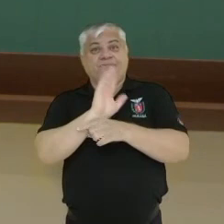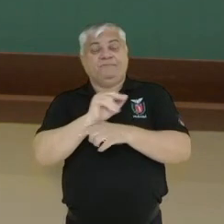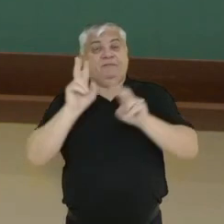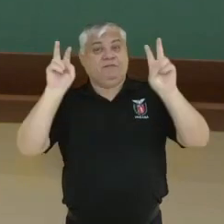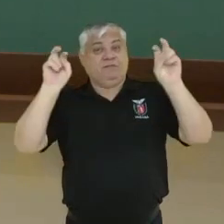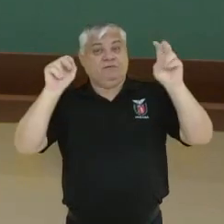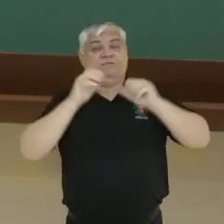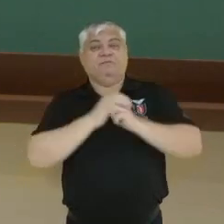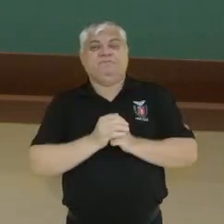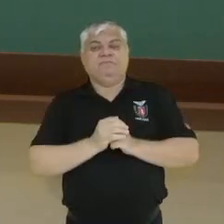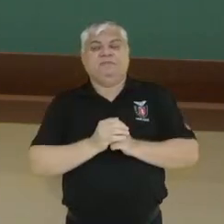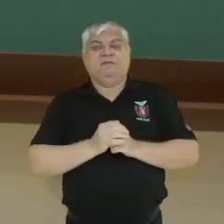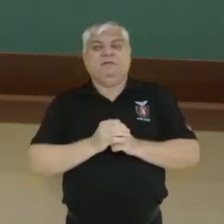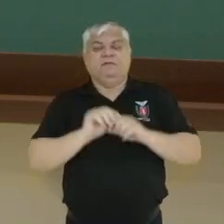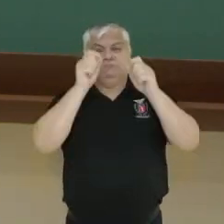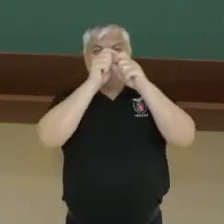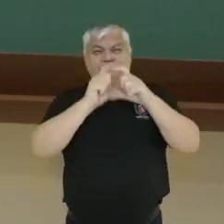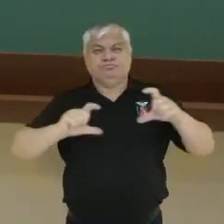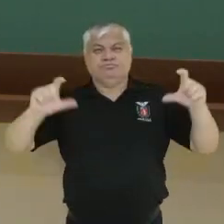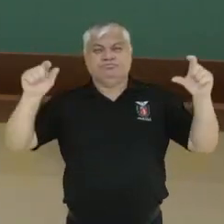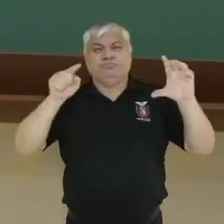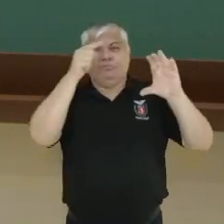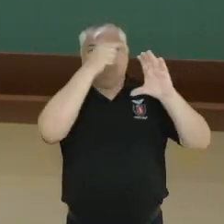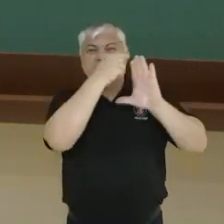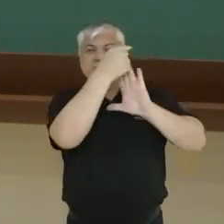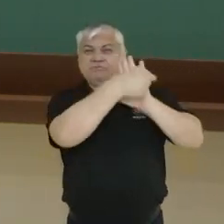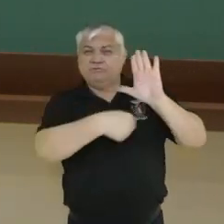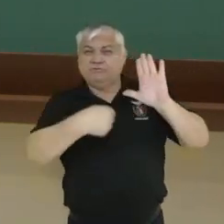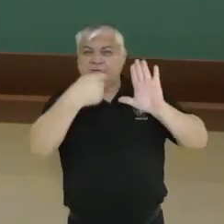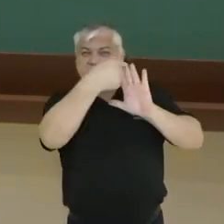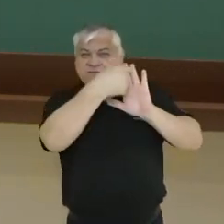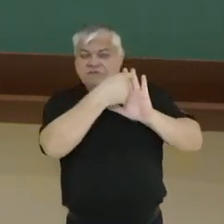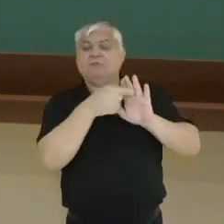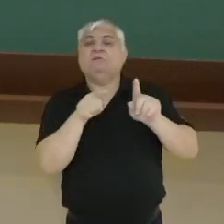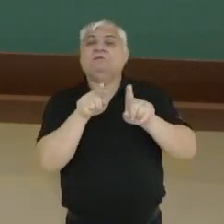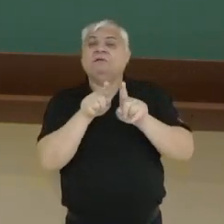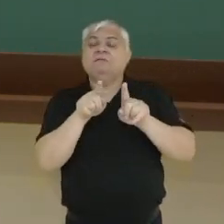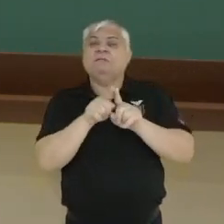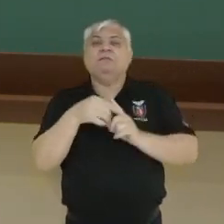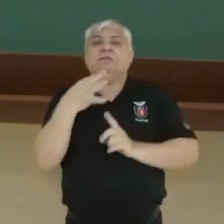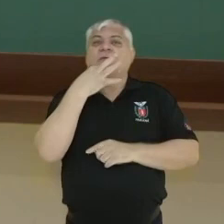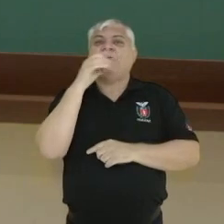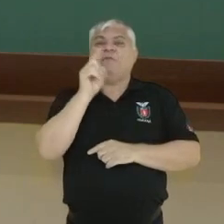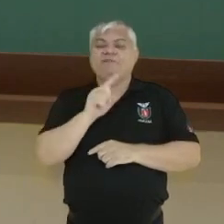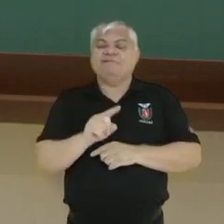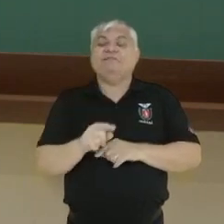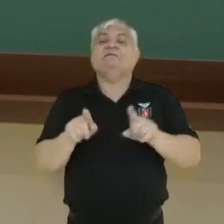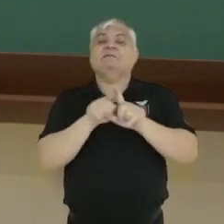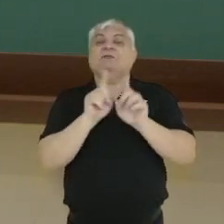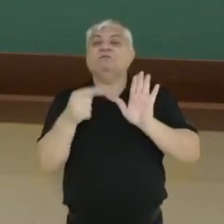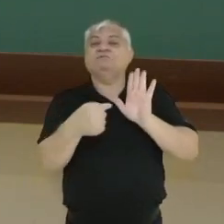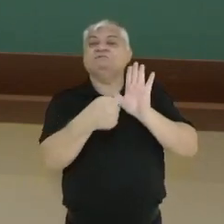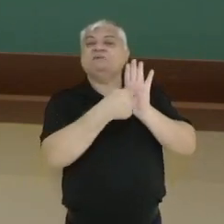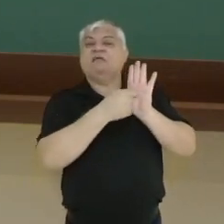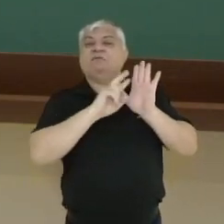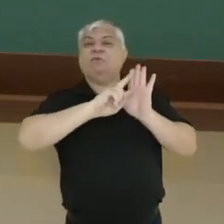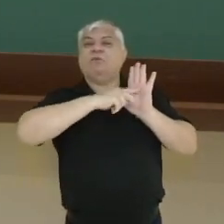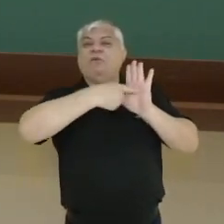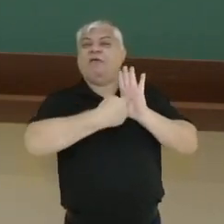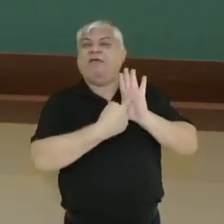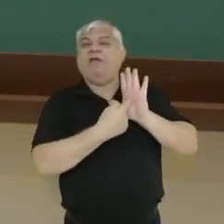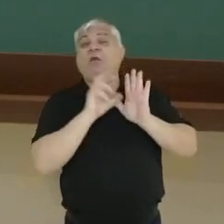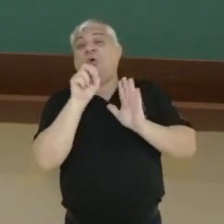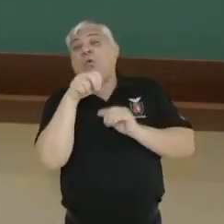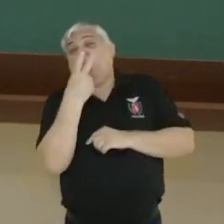sobre equação de circunferência, sobre um outro aspecto, aonde a gente desconhecia ou o centro ou o raio, ou às vezes,